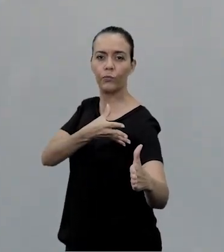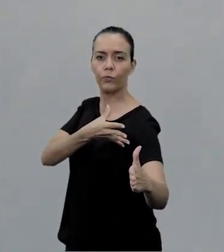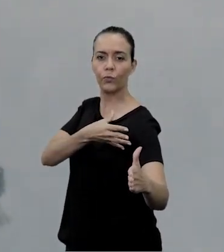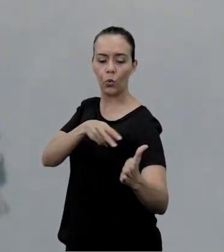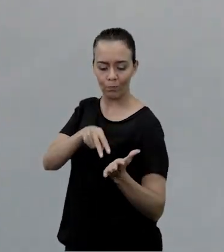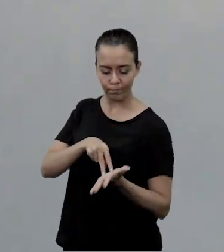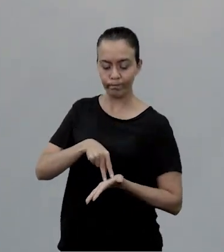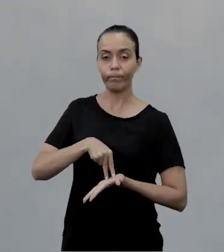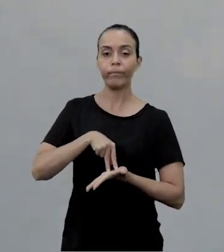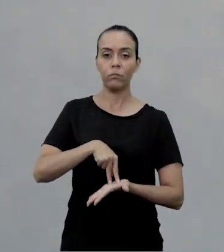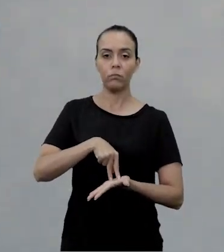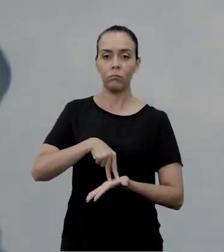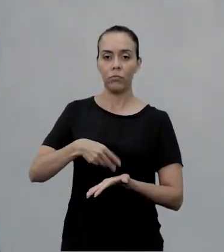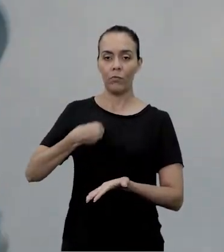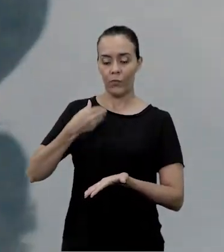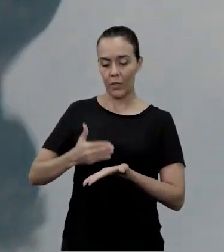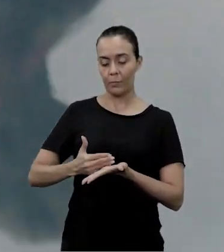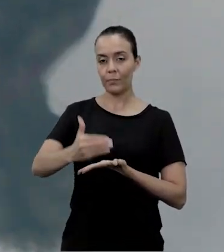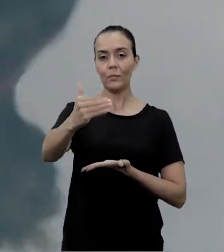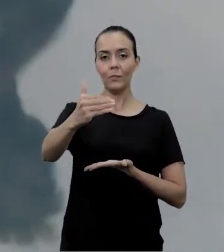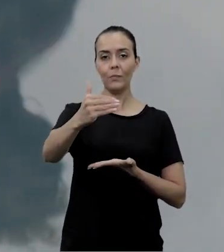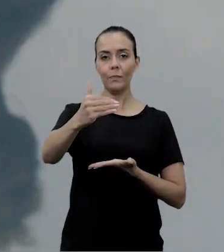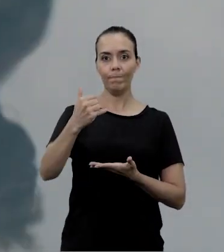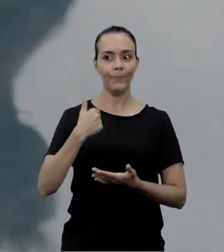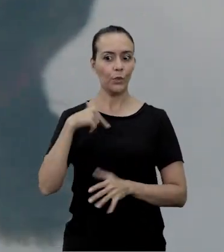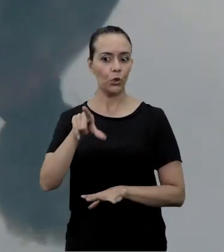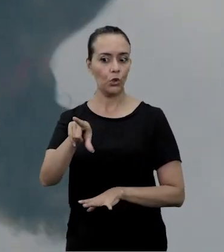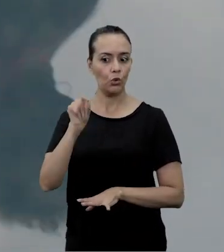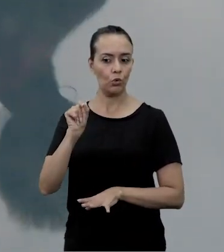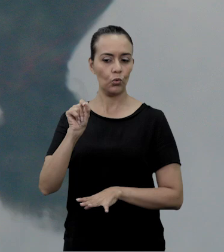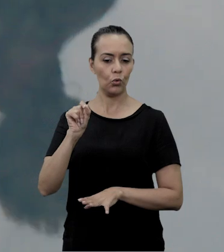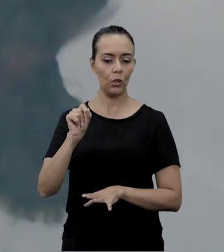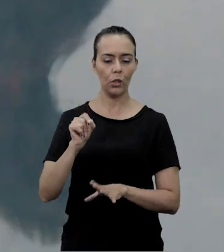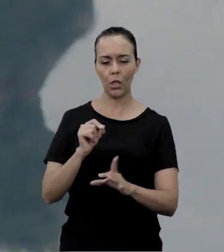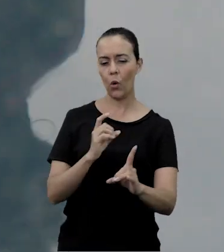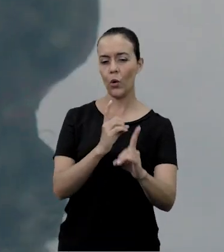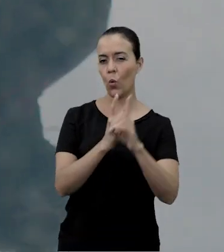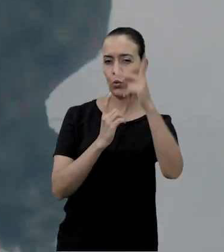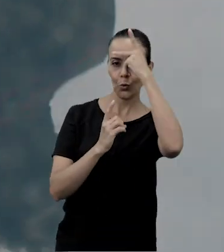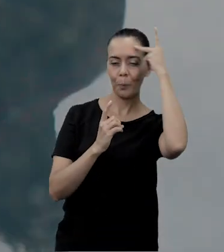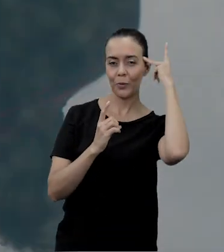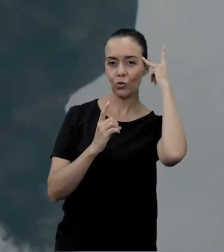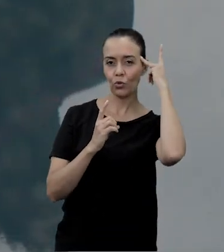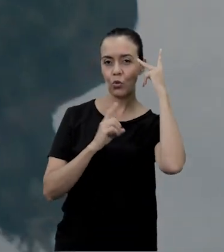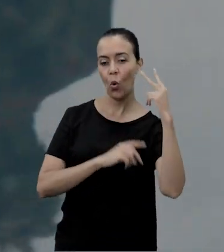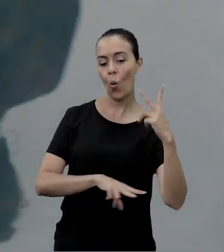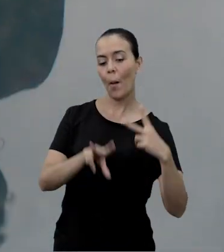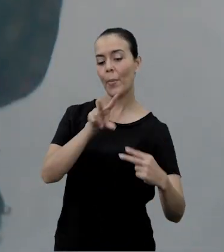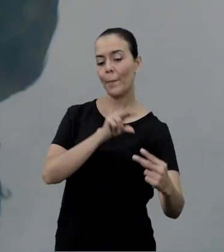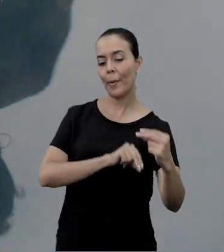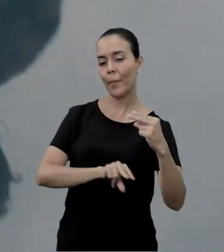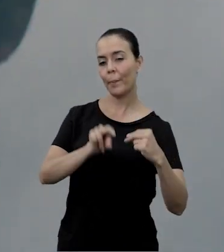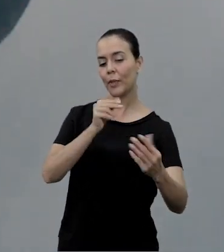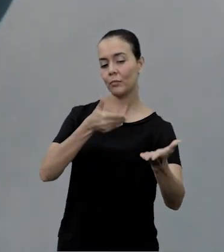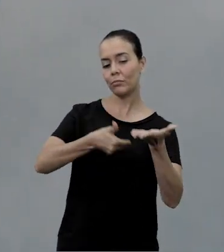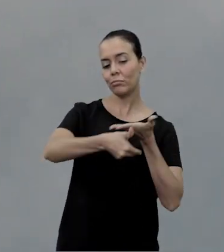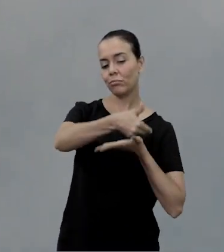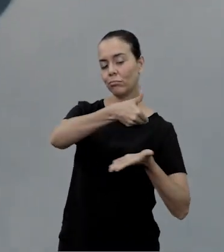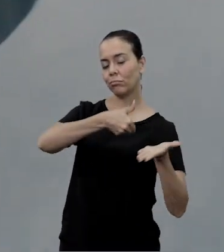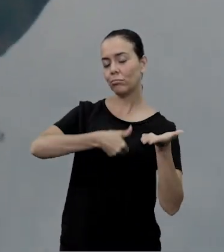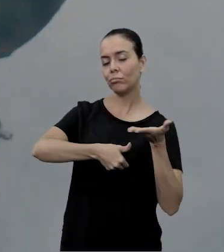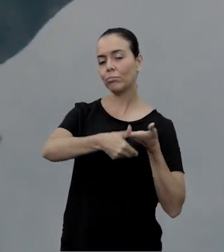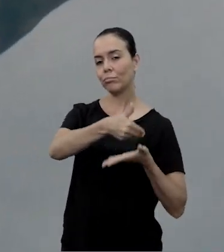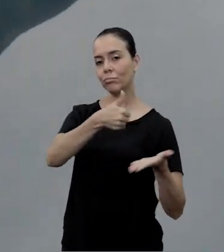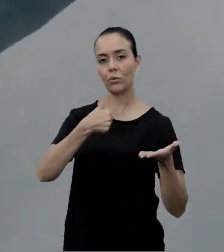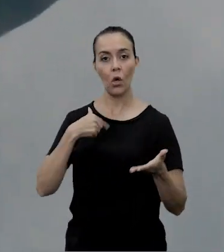partir daqui. E uma decisão, ela sempre é tomada toda vez que eu encontro com outra pessoa no meio do caminho. Ou